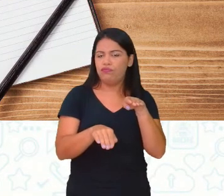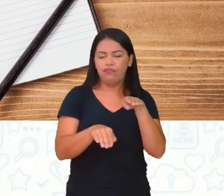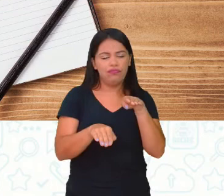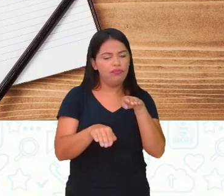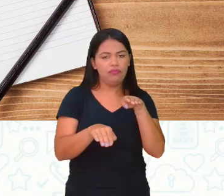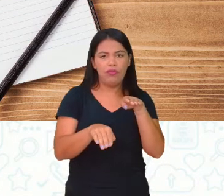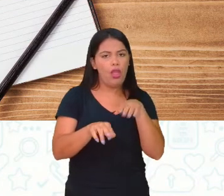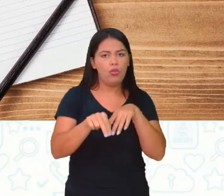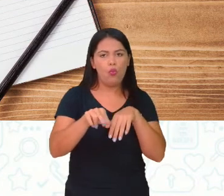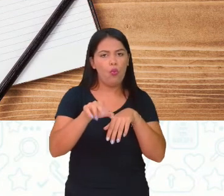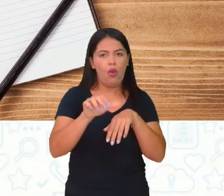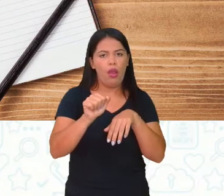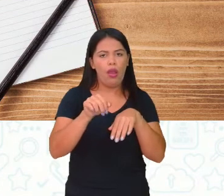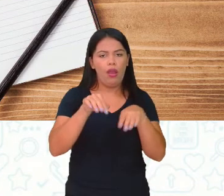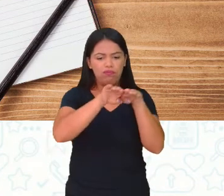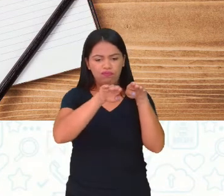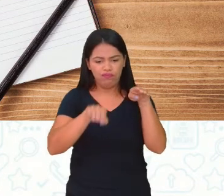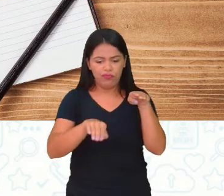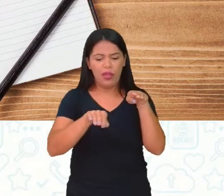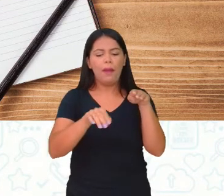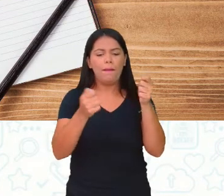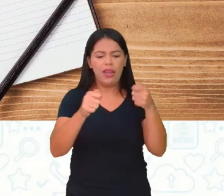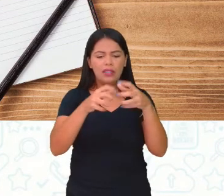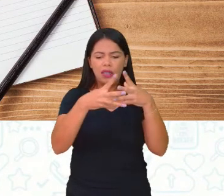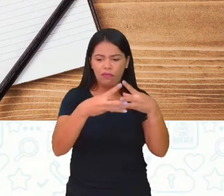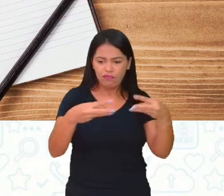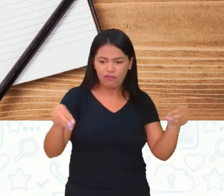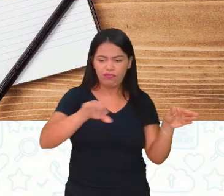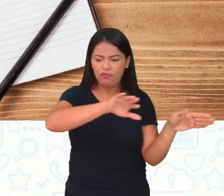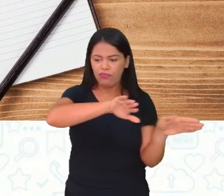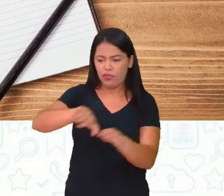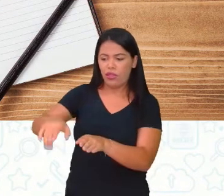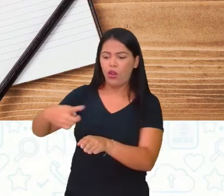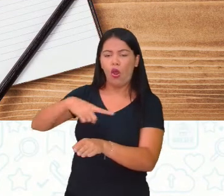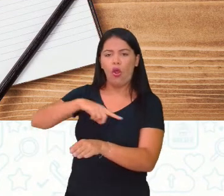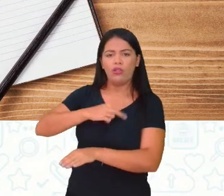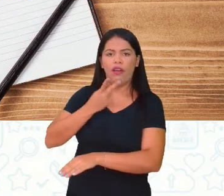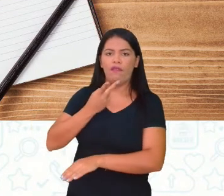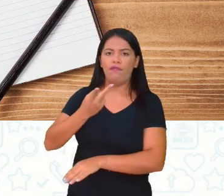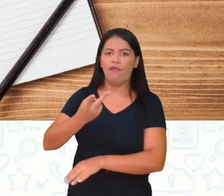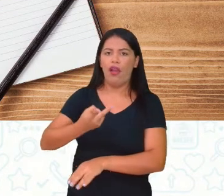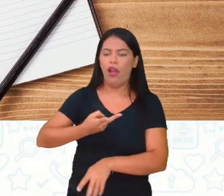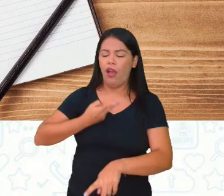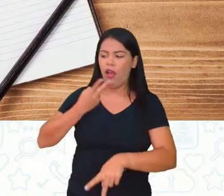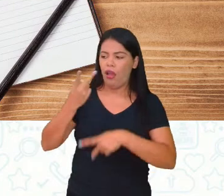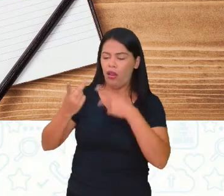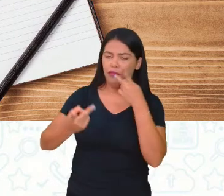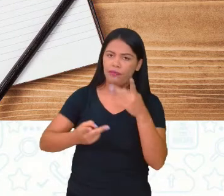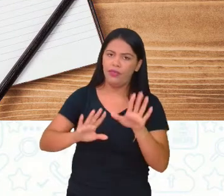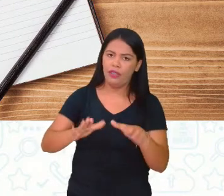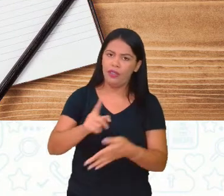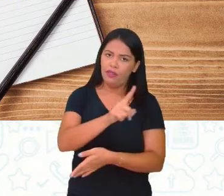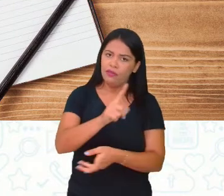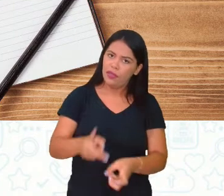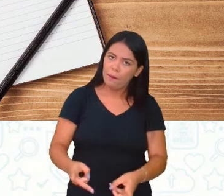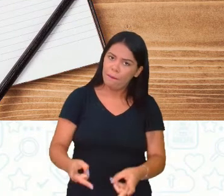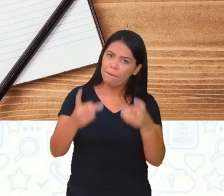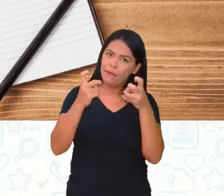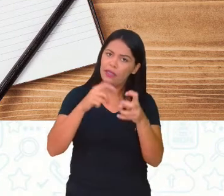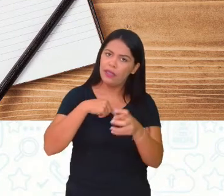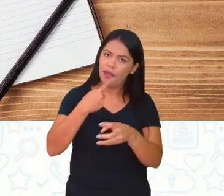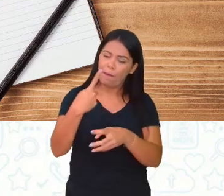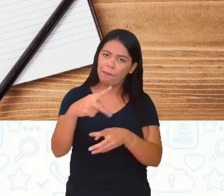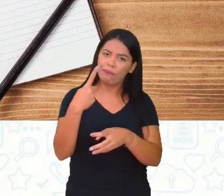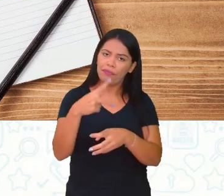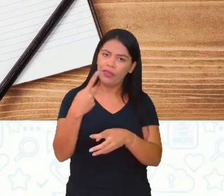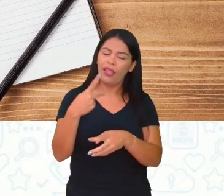A desigualdade deve ser banida dos nossos discursos. Então, analisem os discursos, construam os